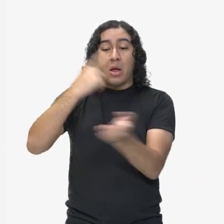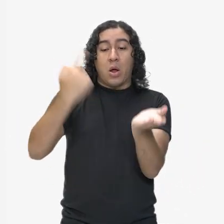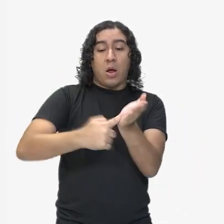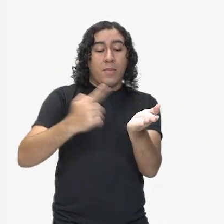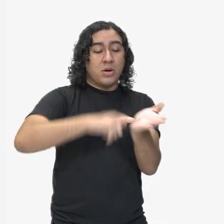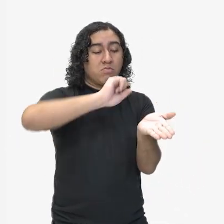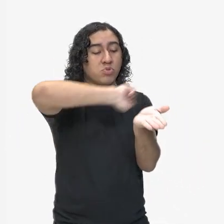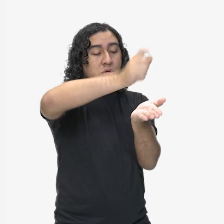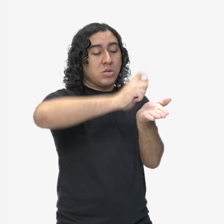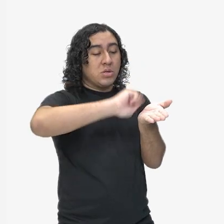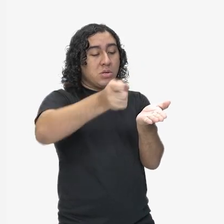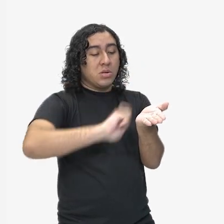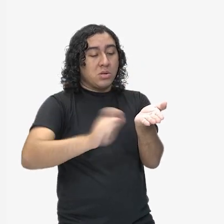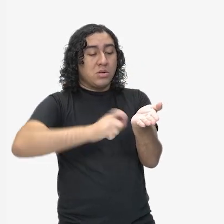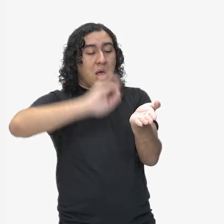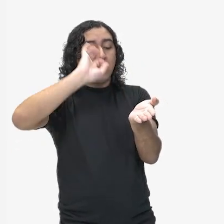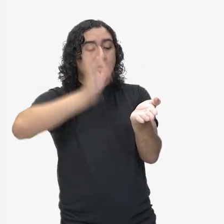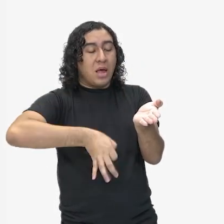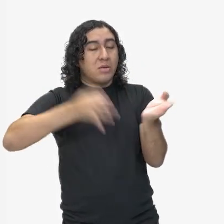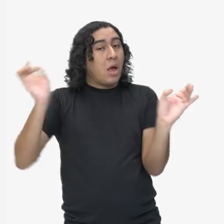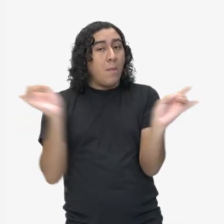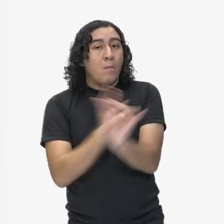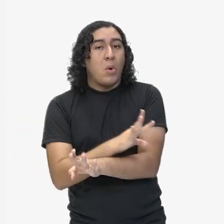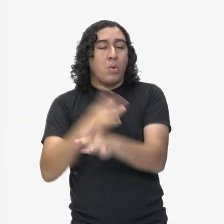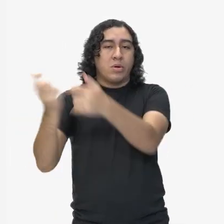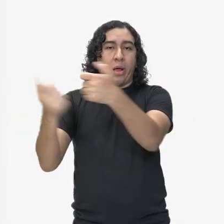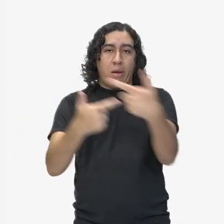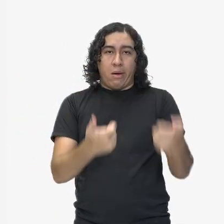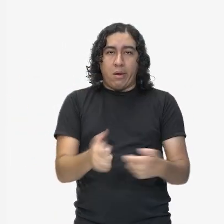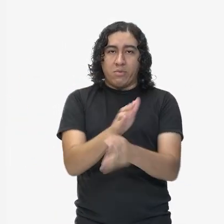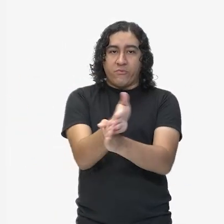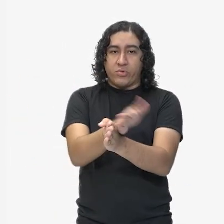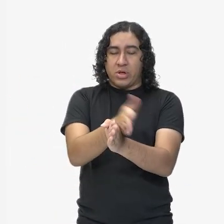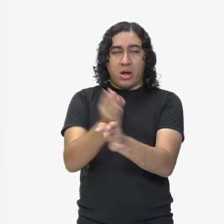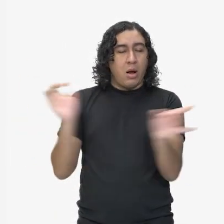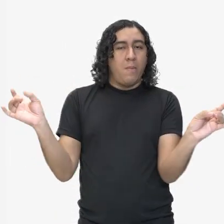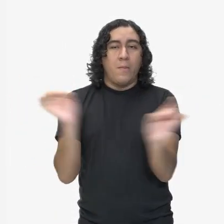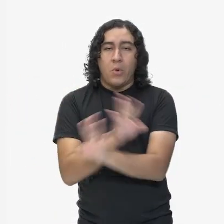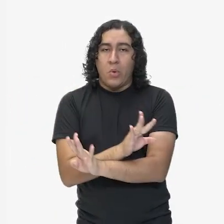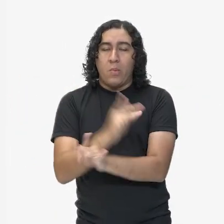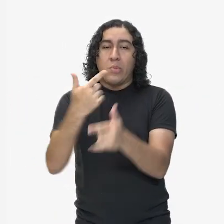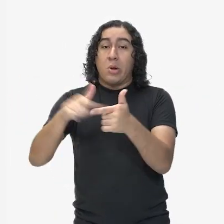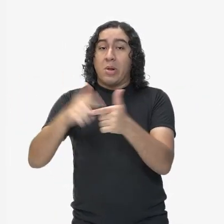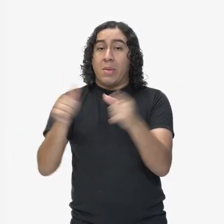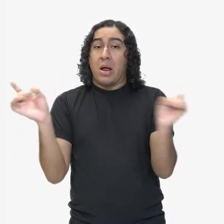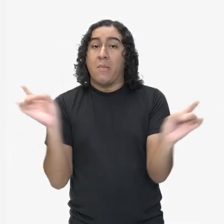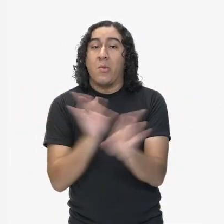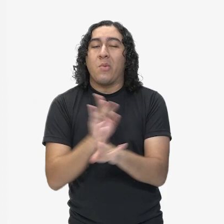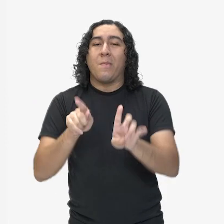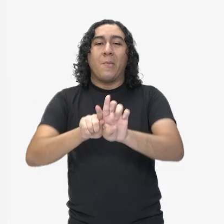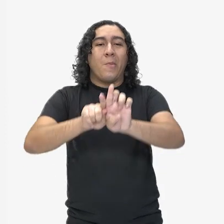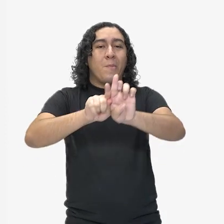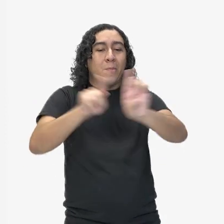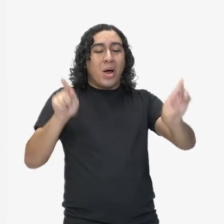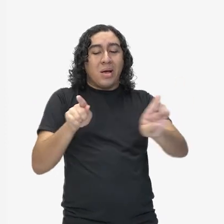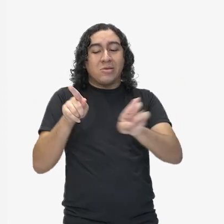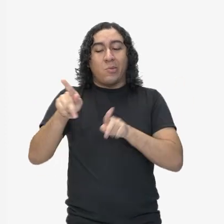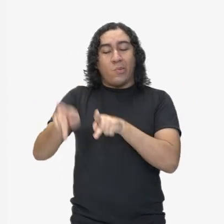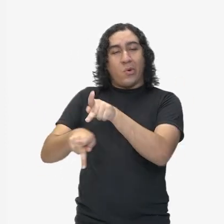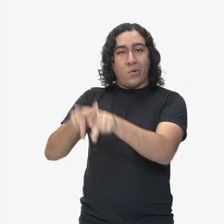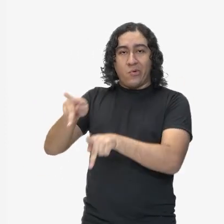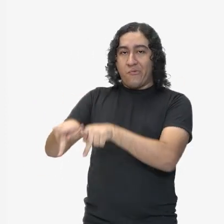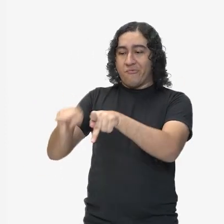à contenda sobre as terras da fronteira. Então aí resolve o problema, mas a população fica aí, né,